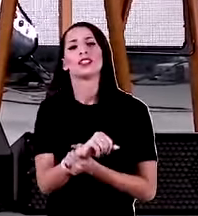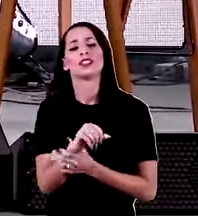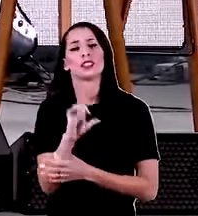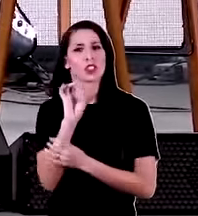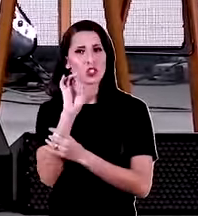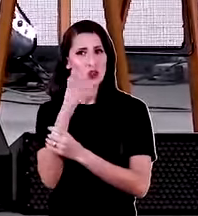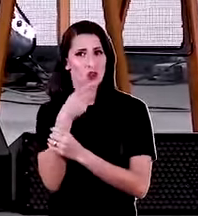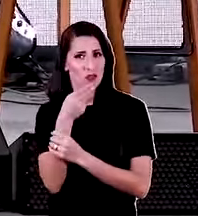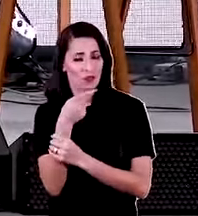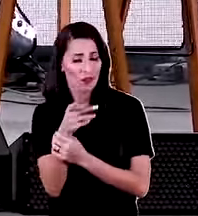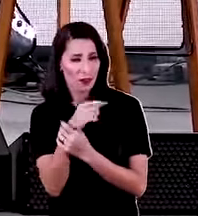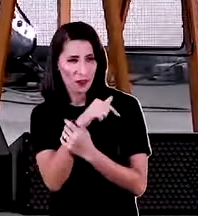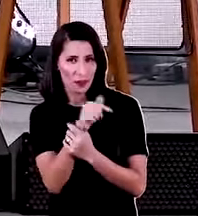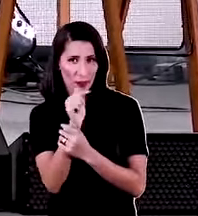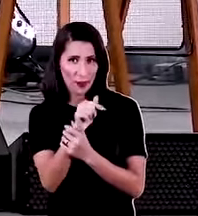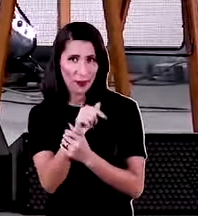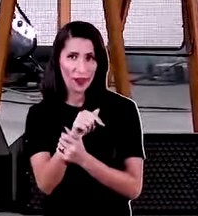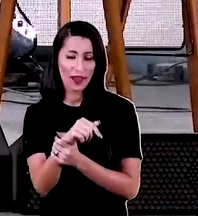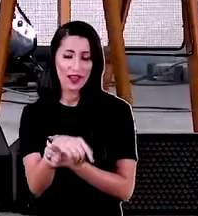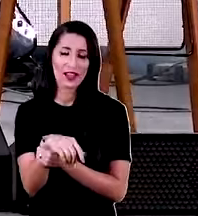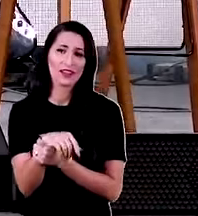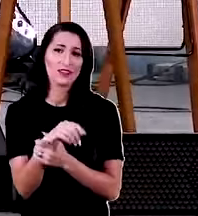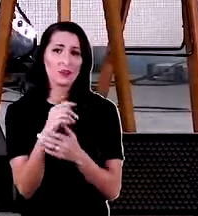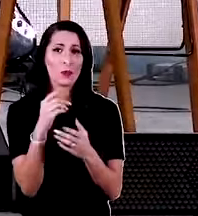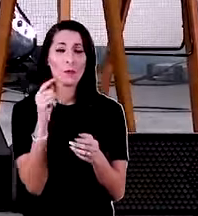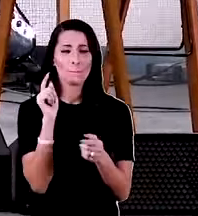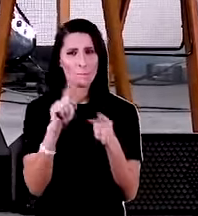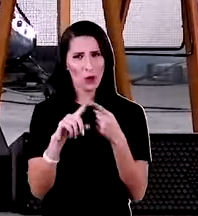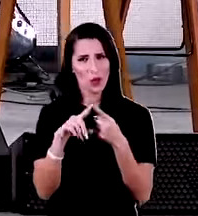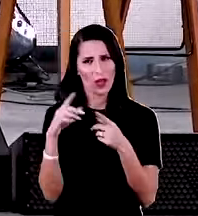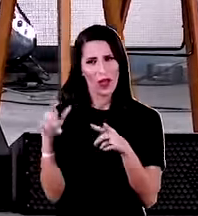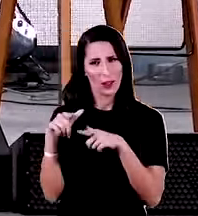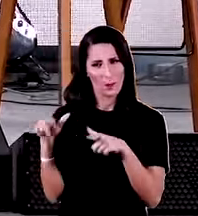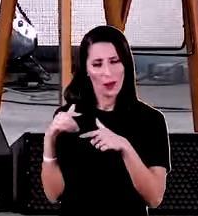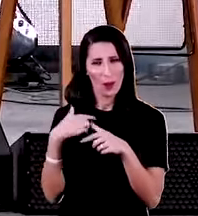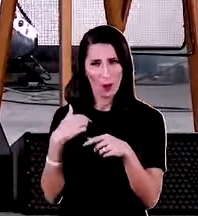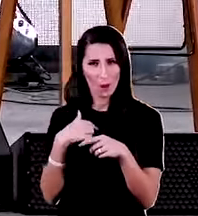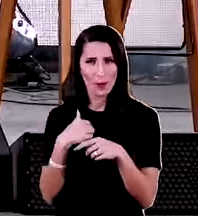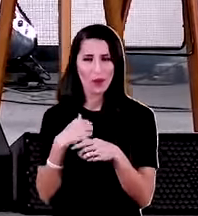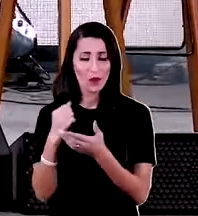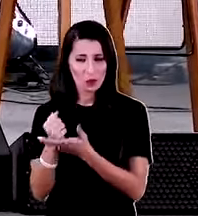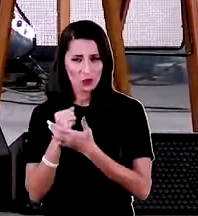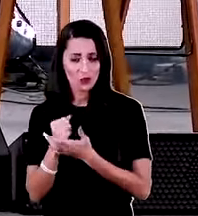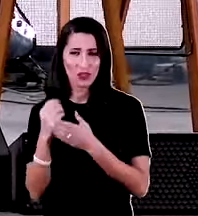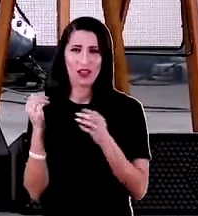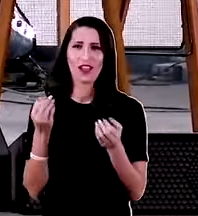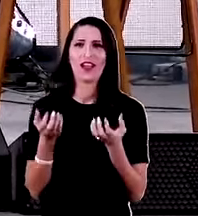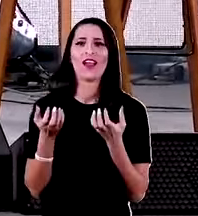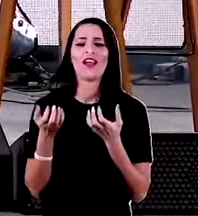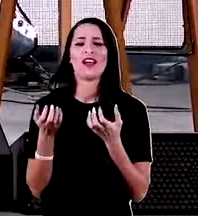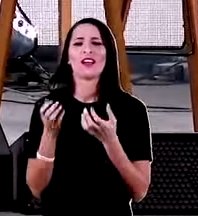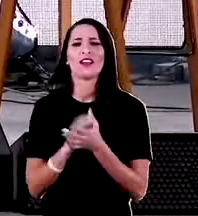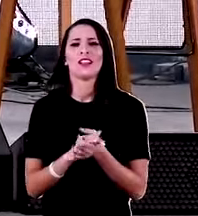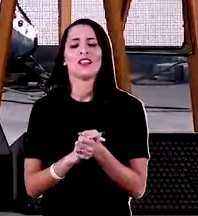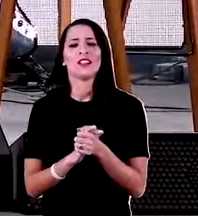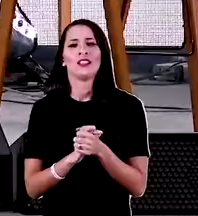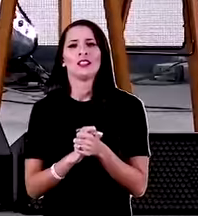as meninas, as bichinhas, só porque trabalha na minha equipe, quer me ajudar. Ó, ninguém quer perder o emprego. Então, quem é, gente?